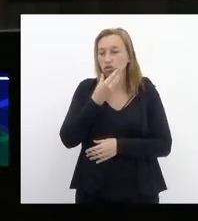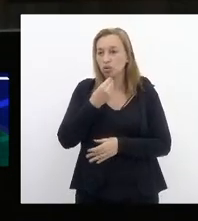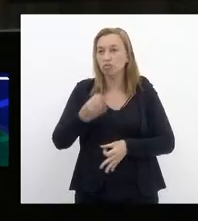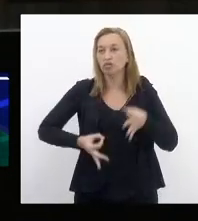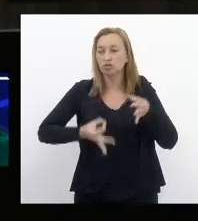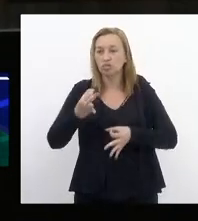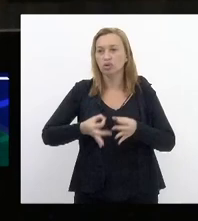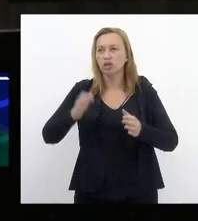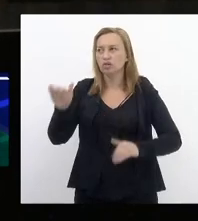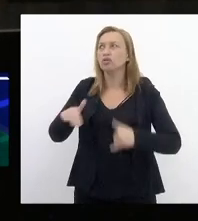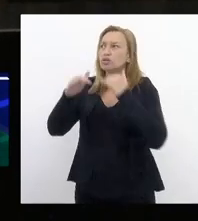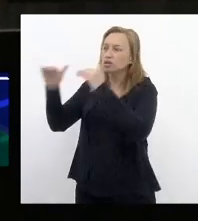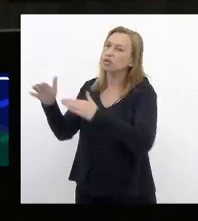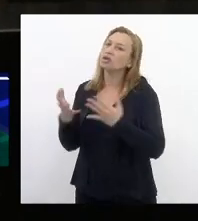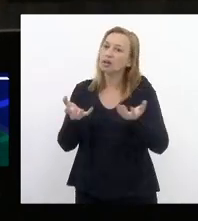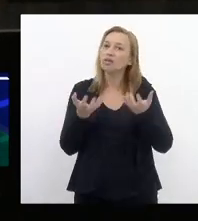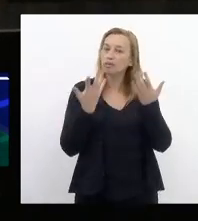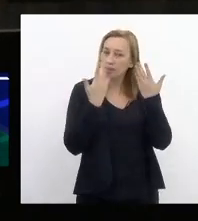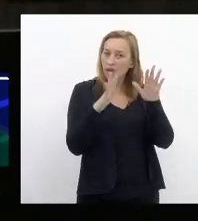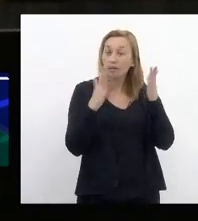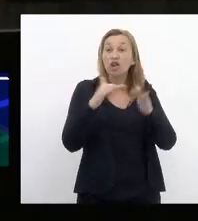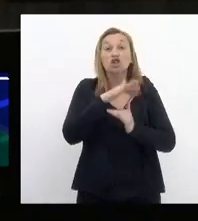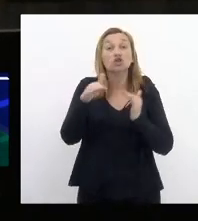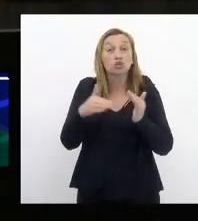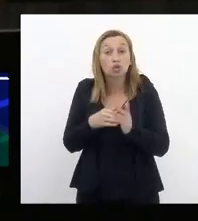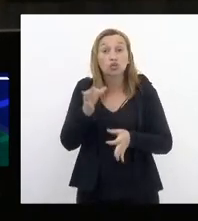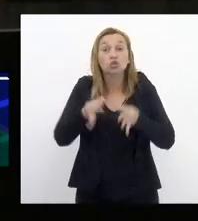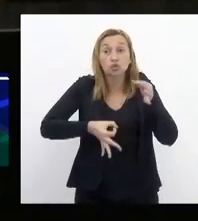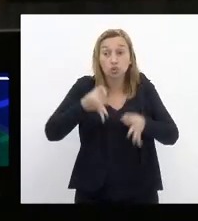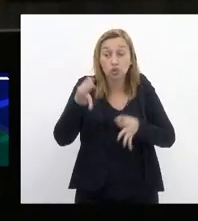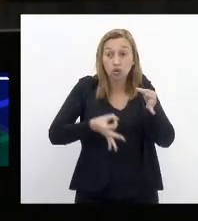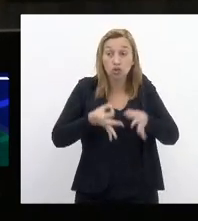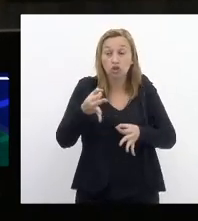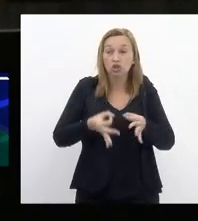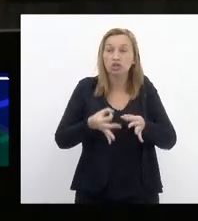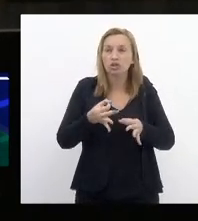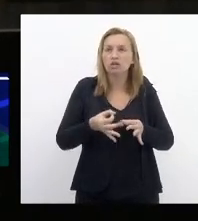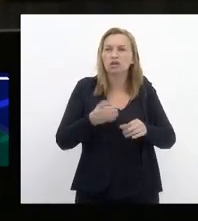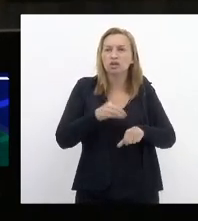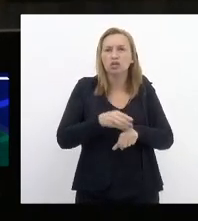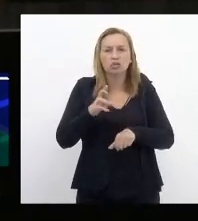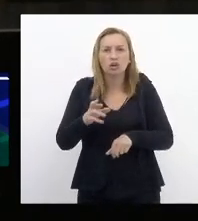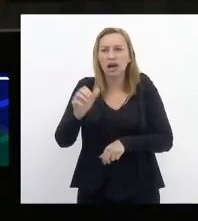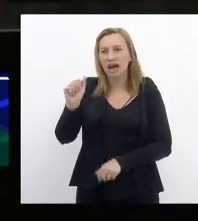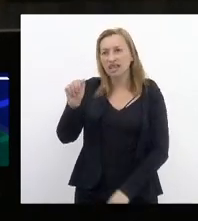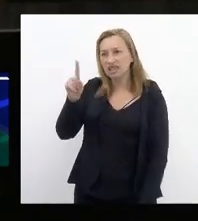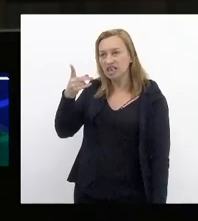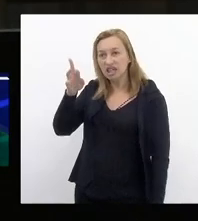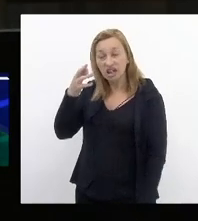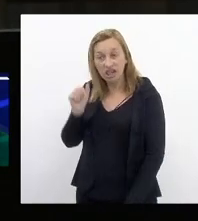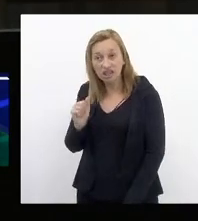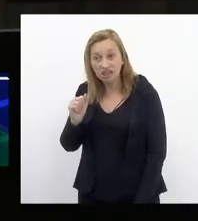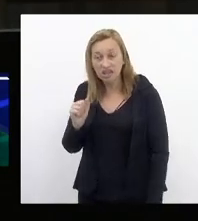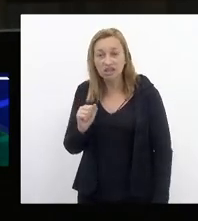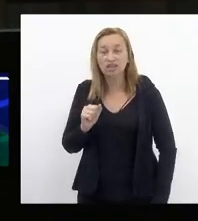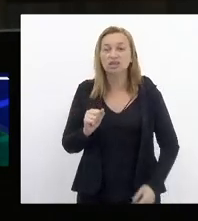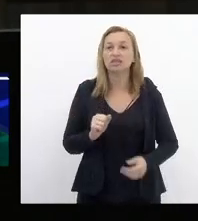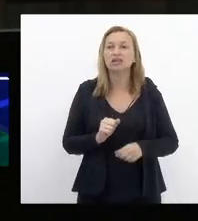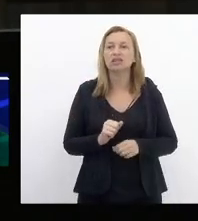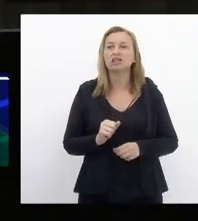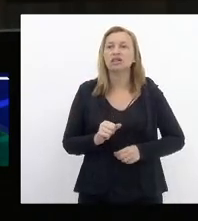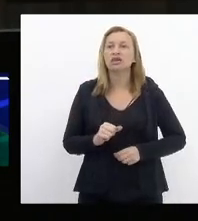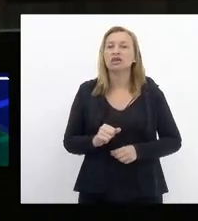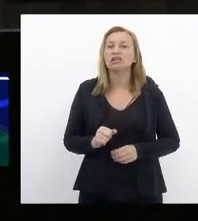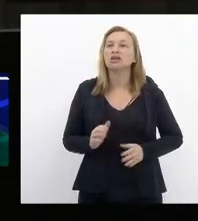Justiça. Quero saudar aqui todos os juizados na figura da doutora Adriana Ramos, que preside,